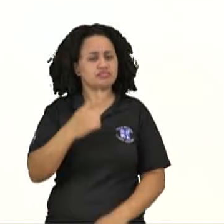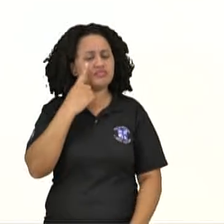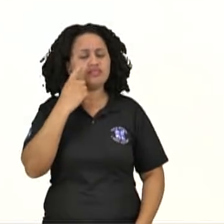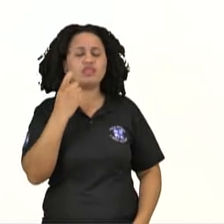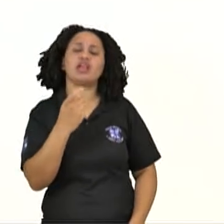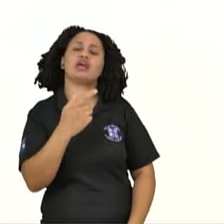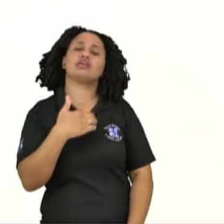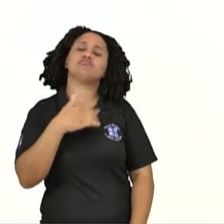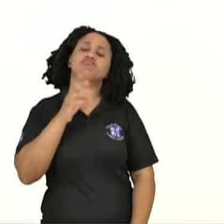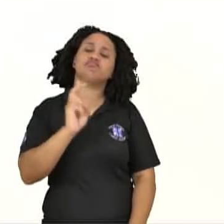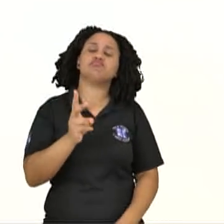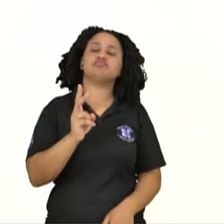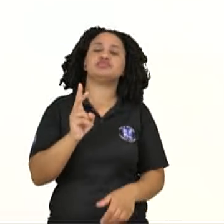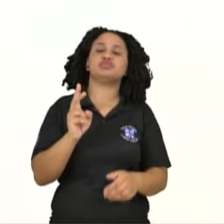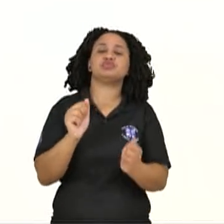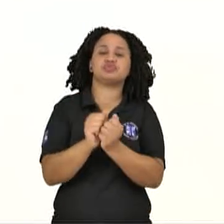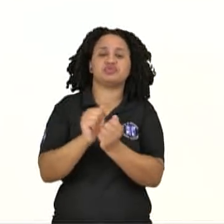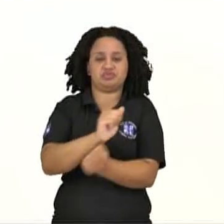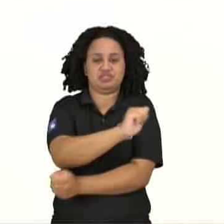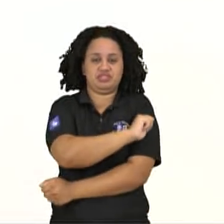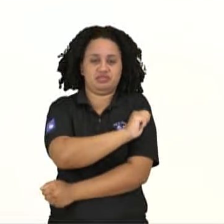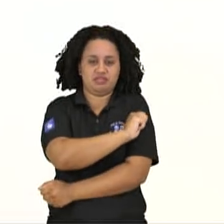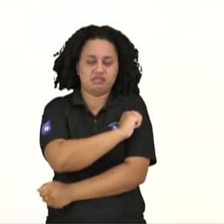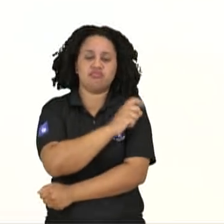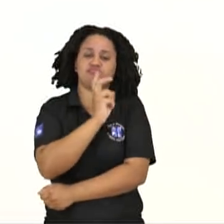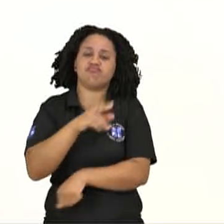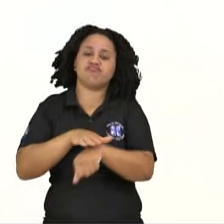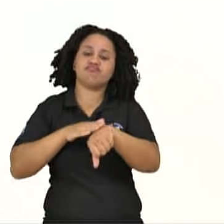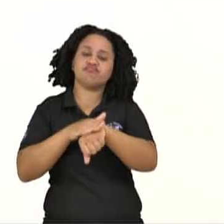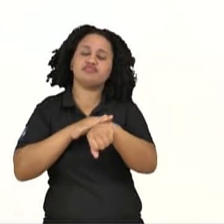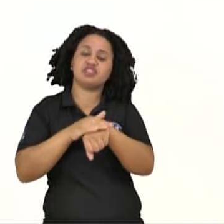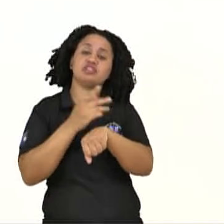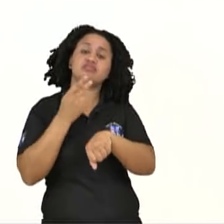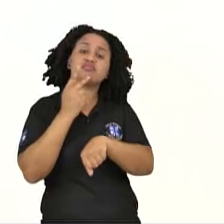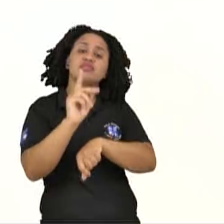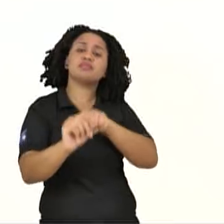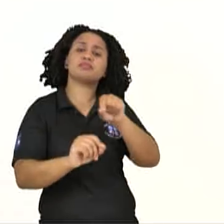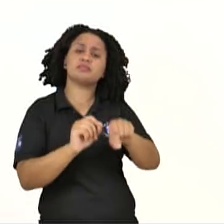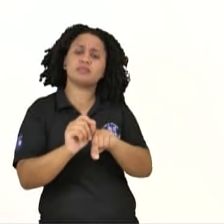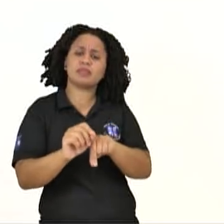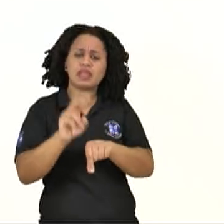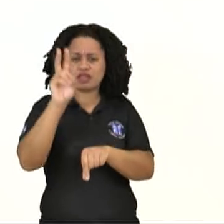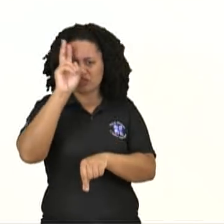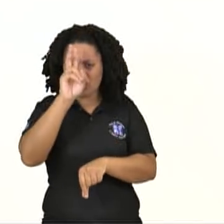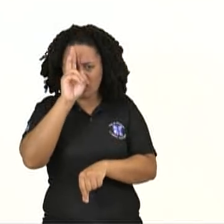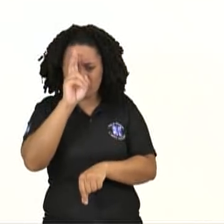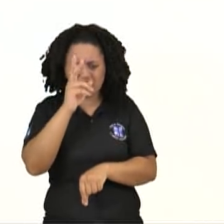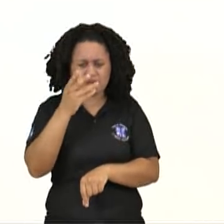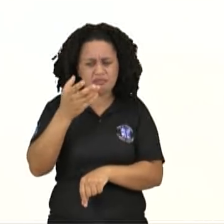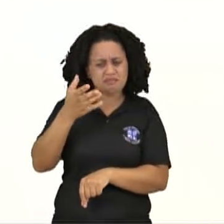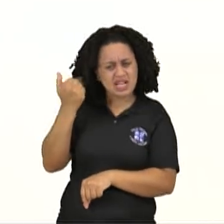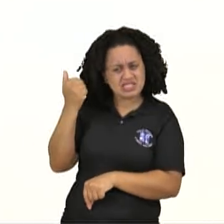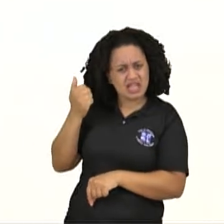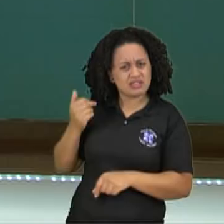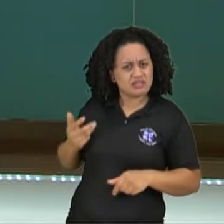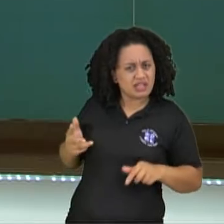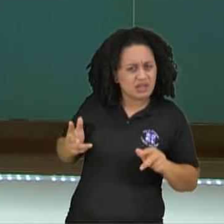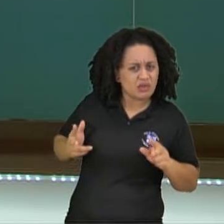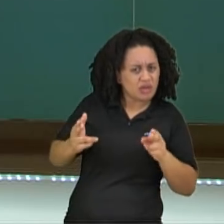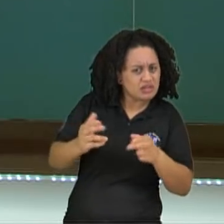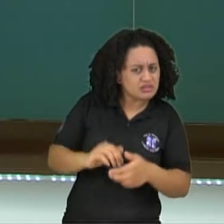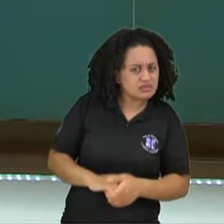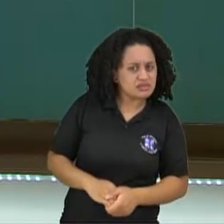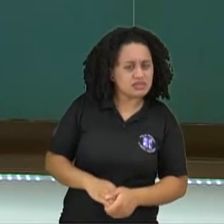meus alunos sempre conversamos sobre isso, né? Eu apresento para eles. Afinal, história e passado são as mesmas coisas? E eles falam